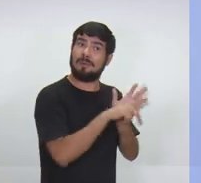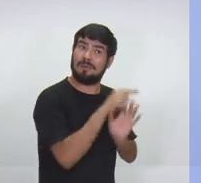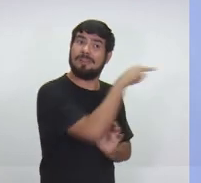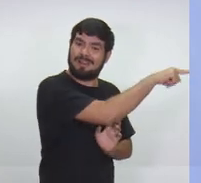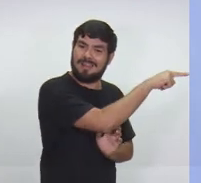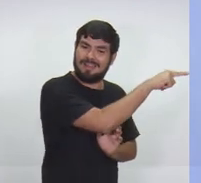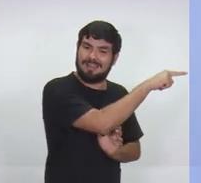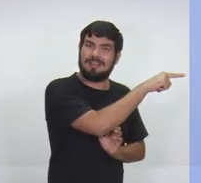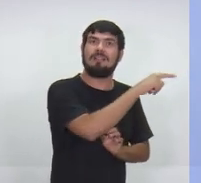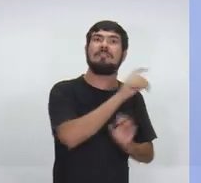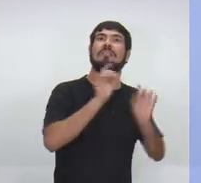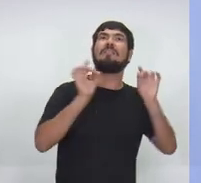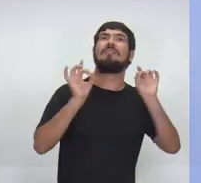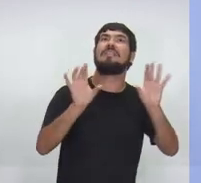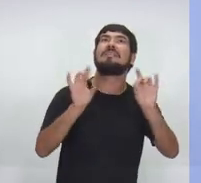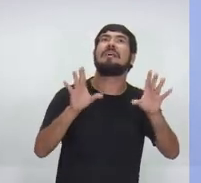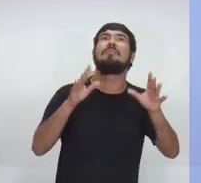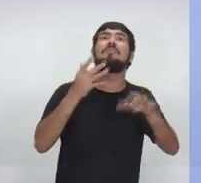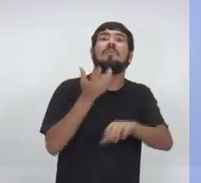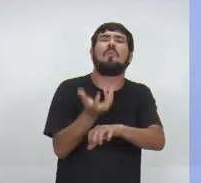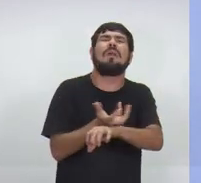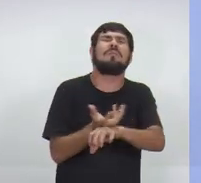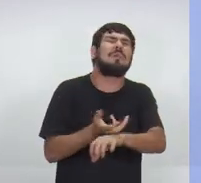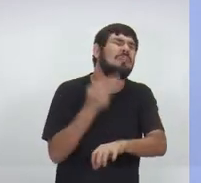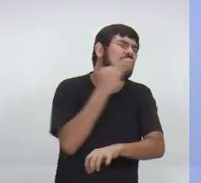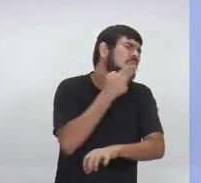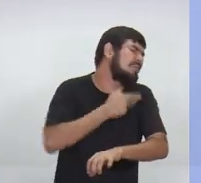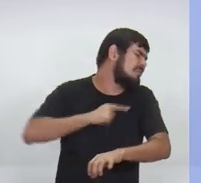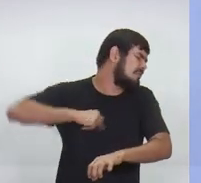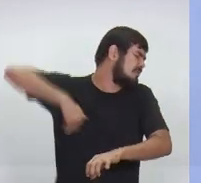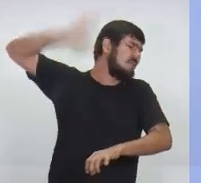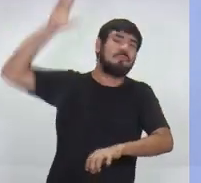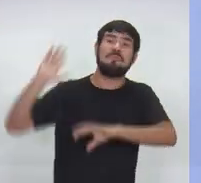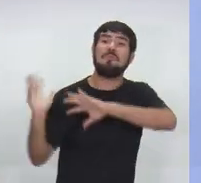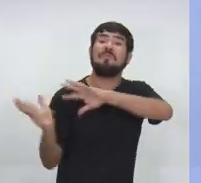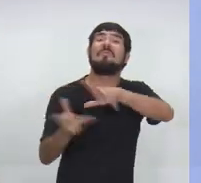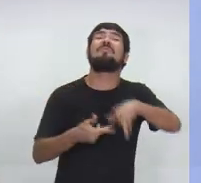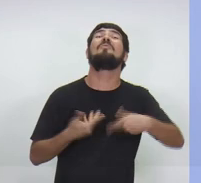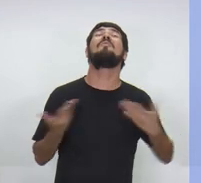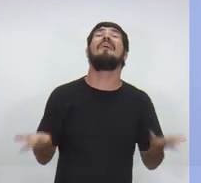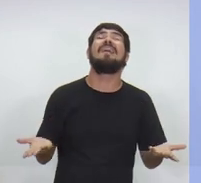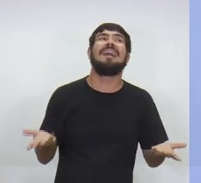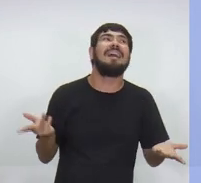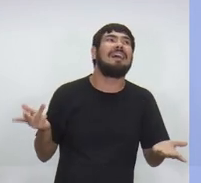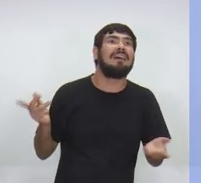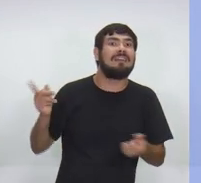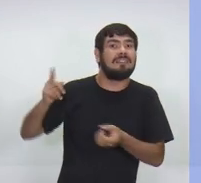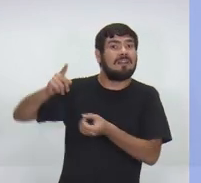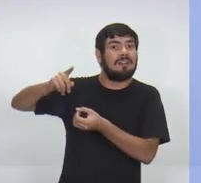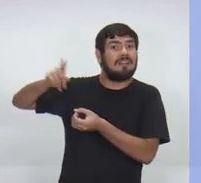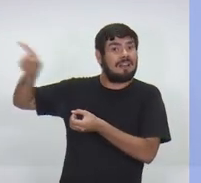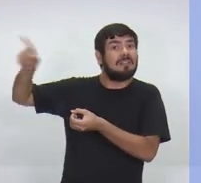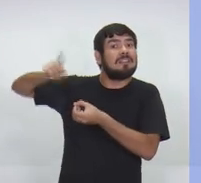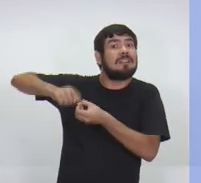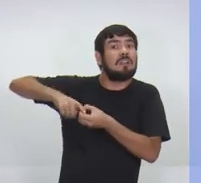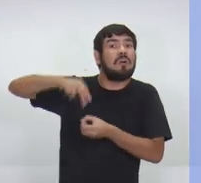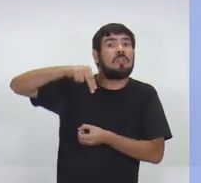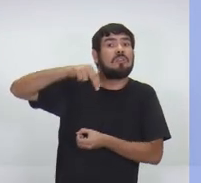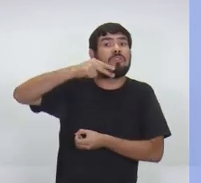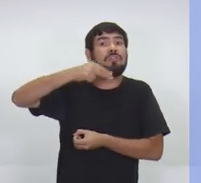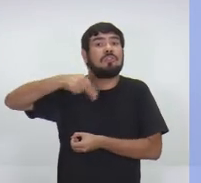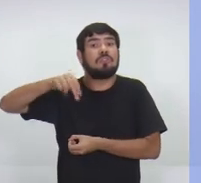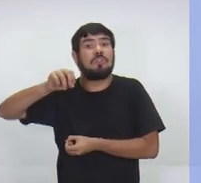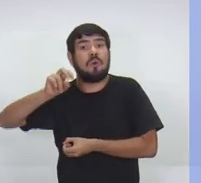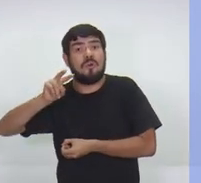natura o abacaxi mais doce do mundo é o abacaxi que o novo é manso no engenho daquela